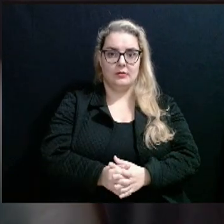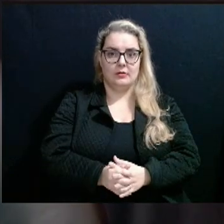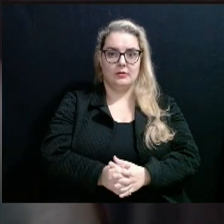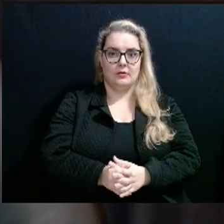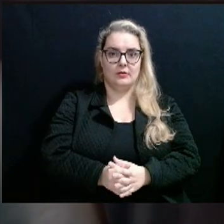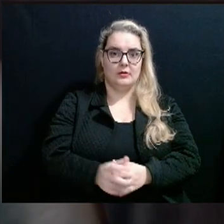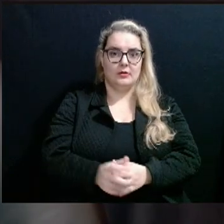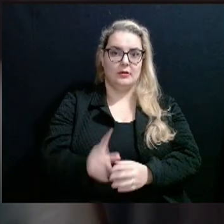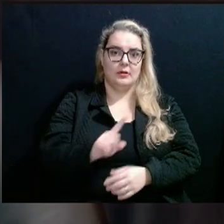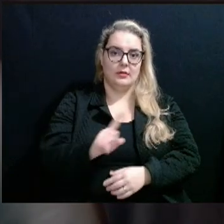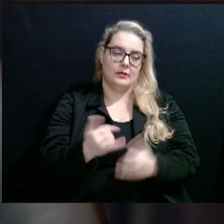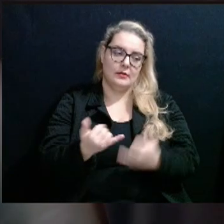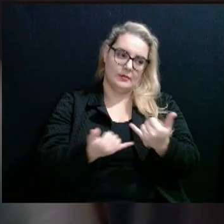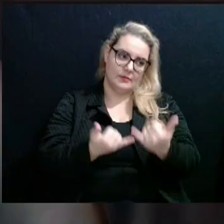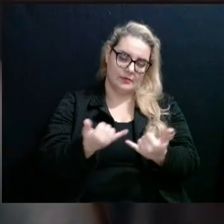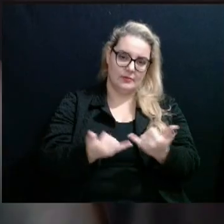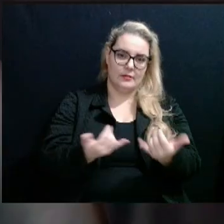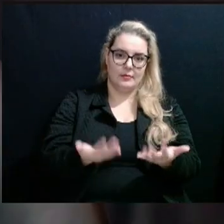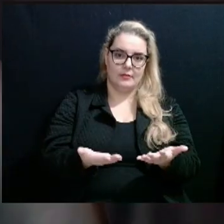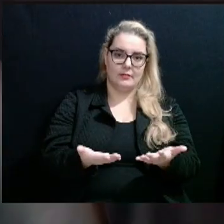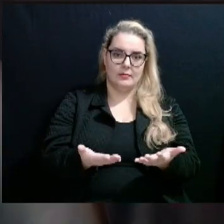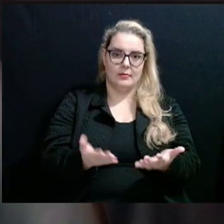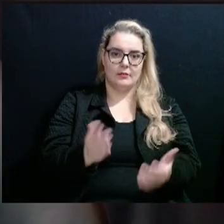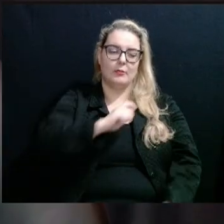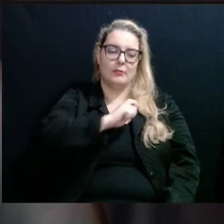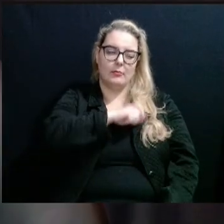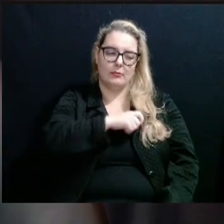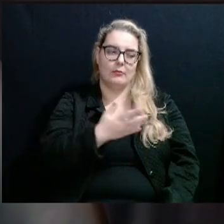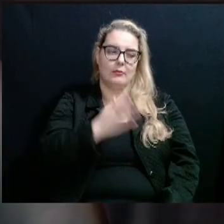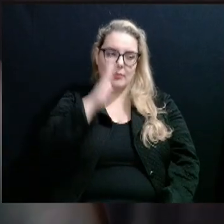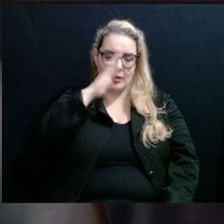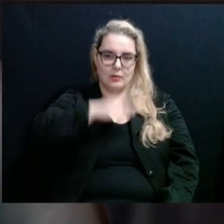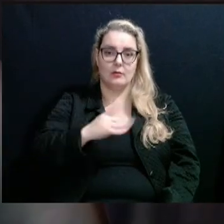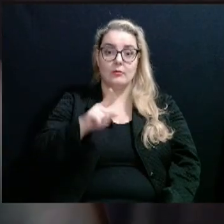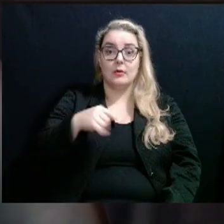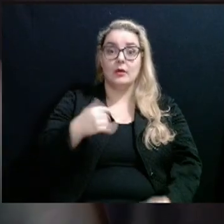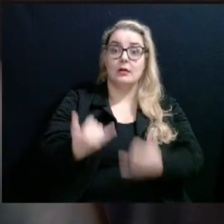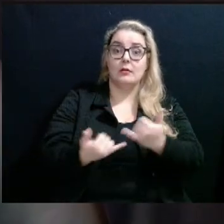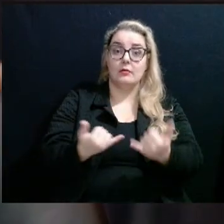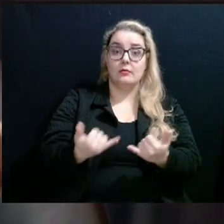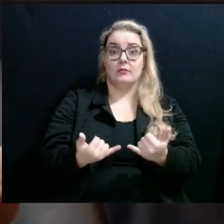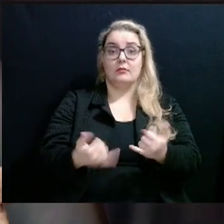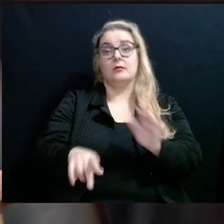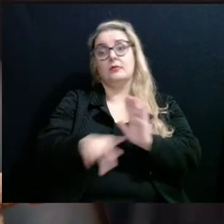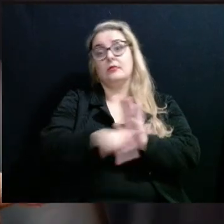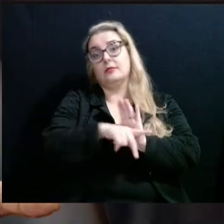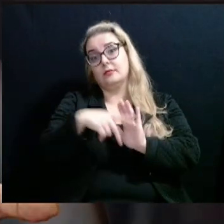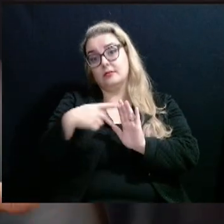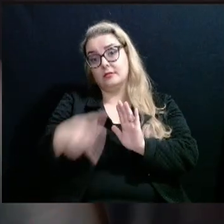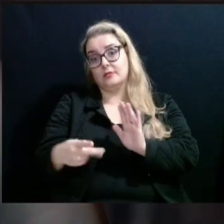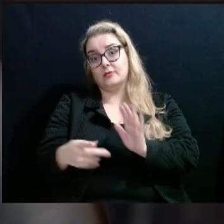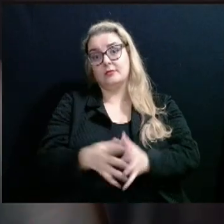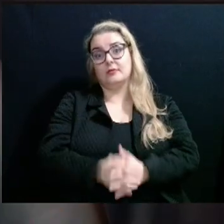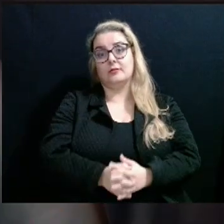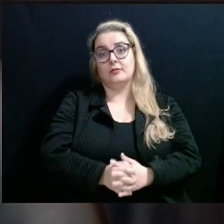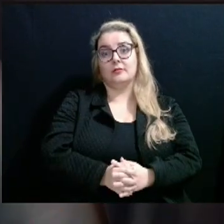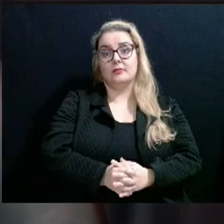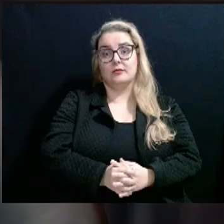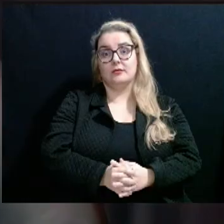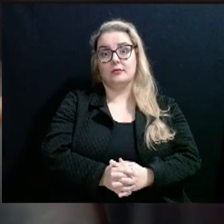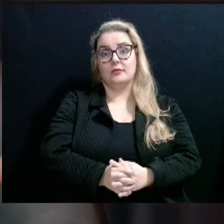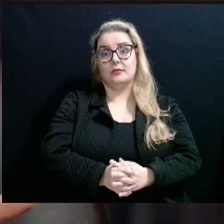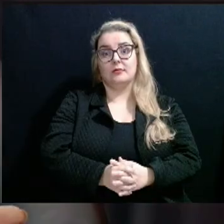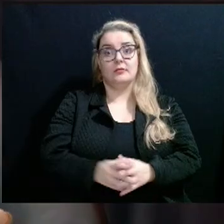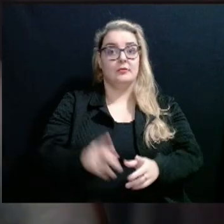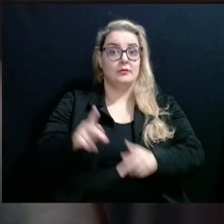Sim. maldosa, mas é uma brincadeira que faz parte da população, Da que